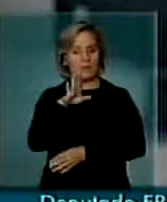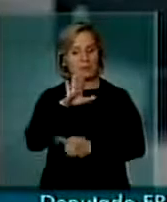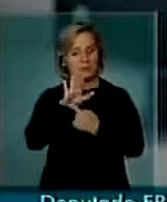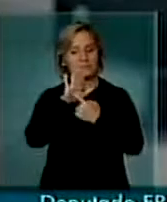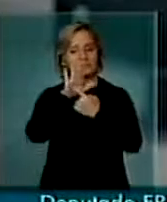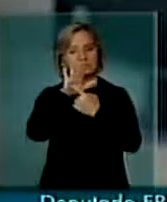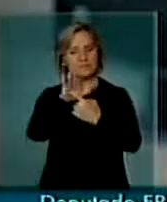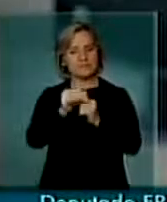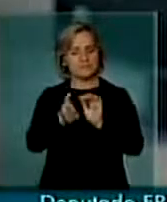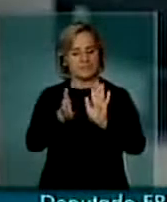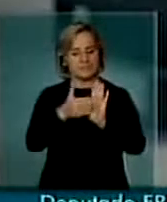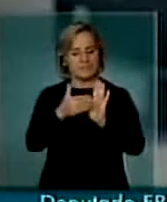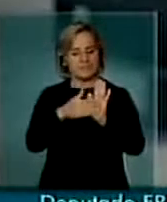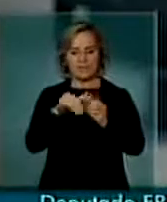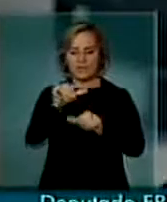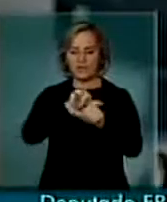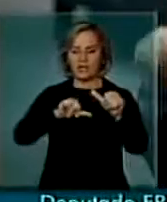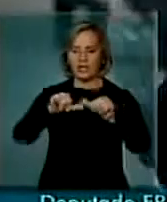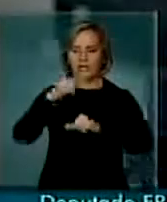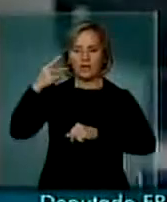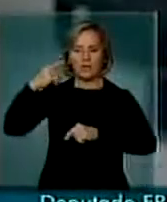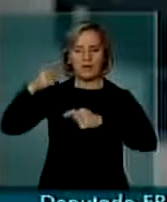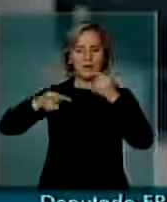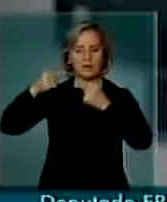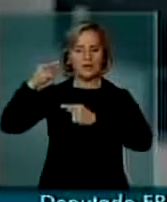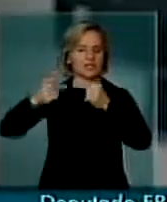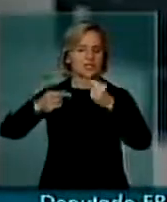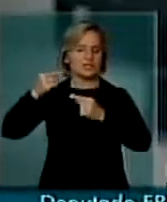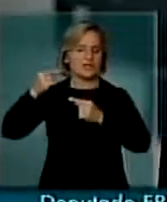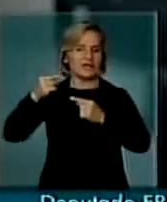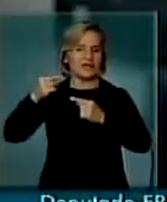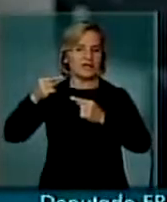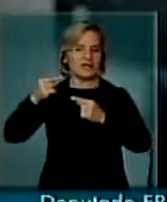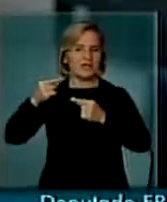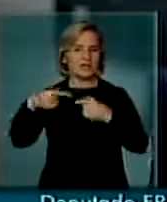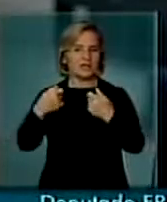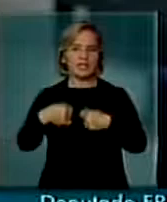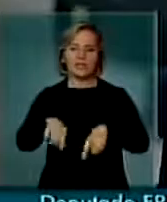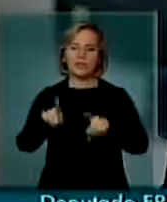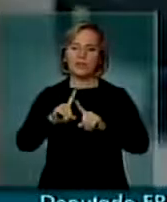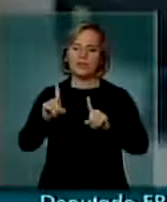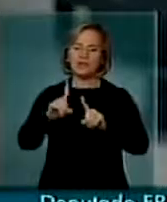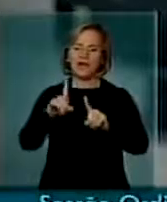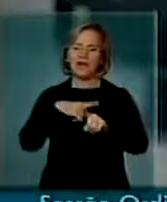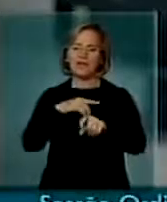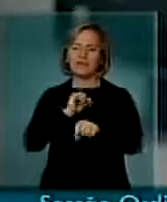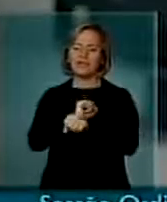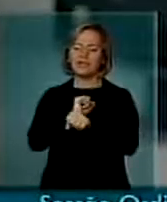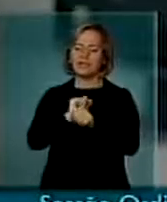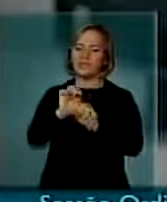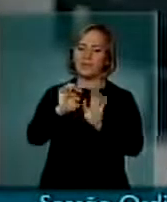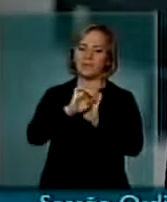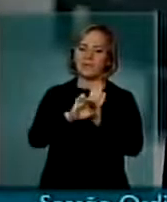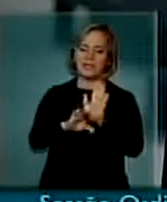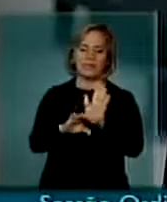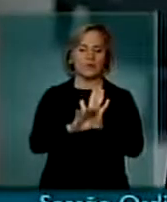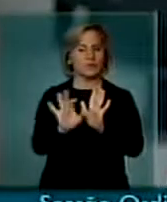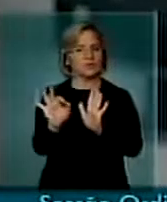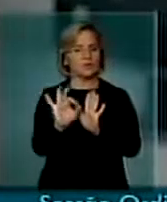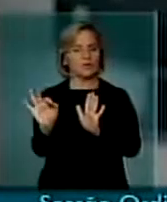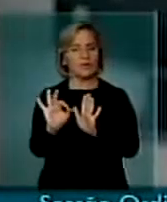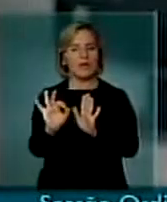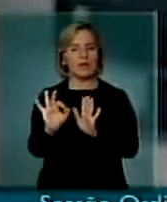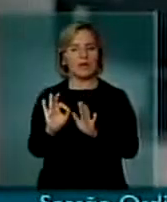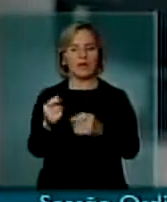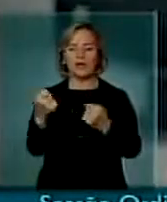oferecemos uma proposta de reforma política que independia de PEC, de emenda constitucional, bastaria